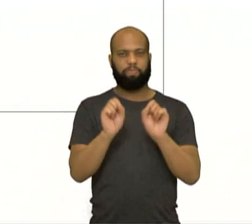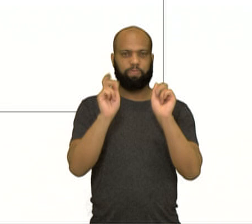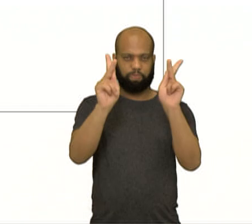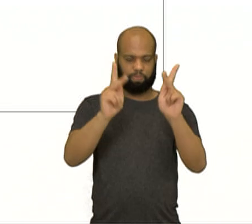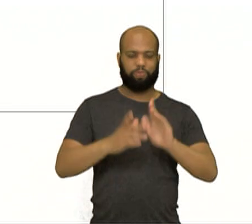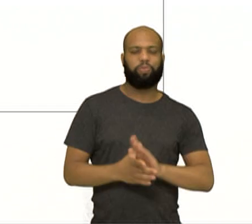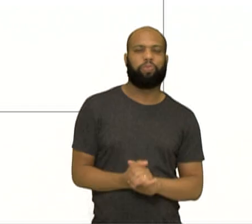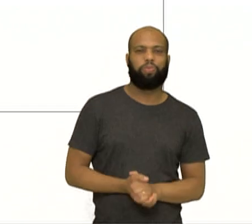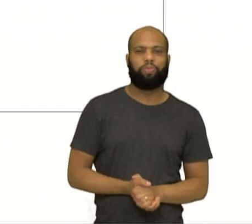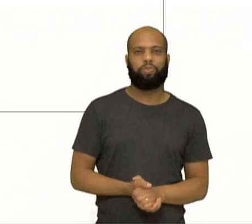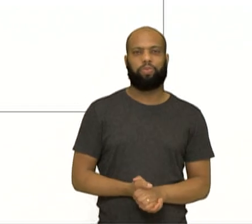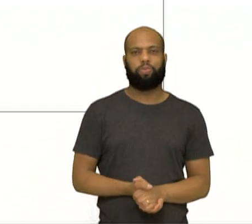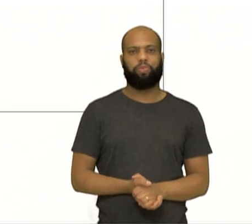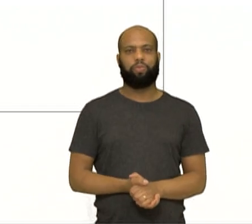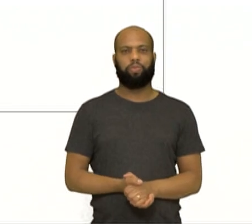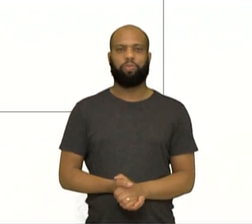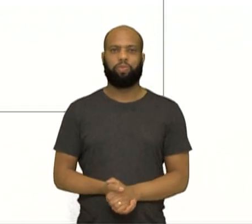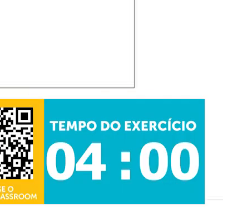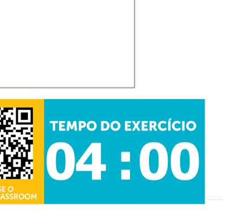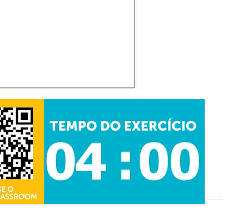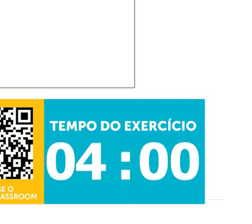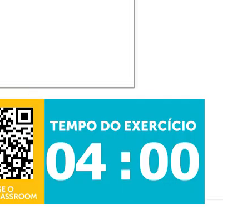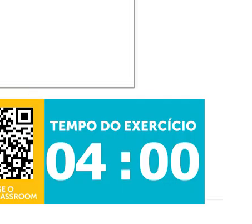Beleza? Vai lá, hein? Aguarda aqui, hein?